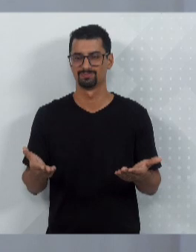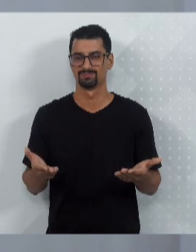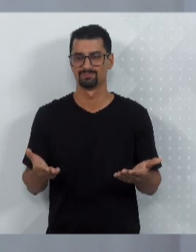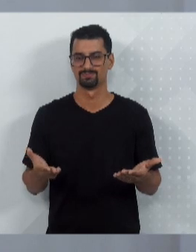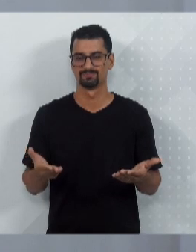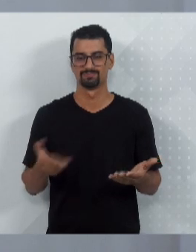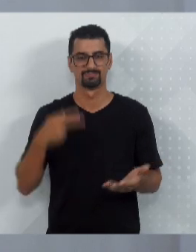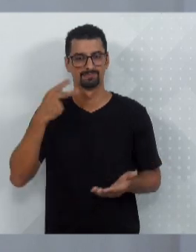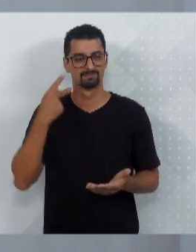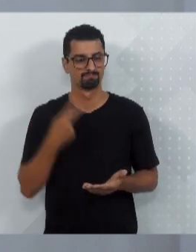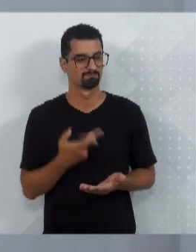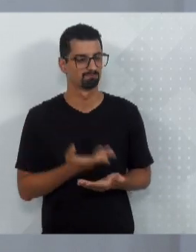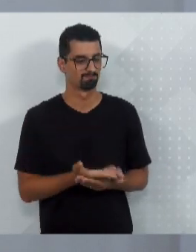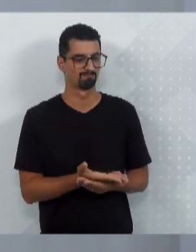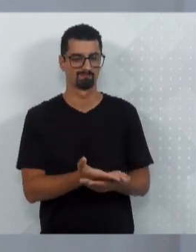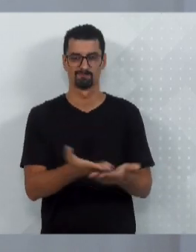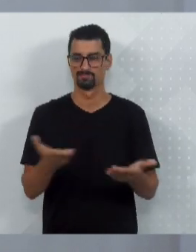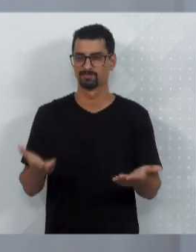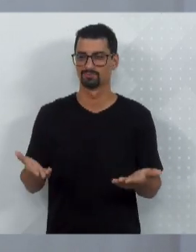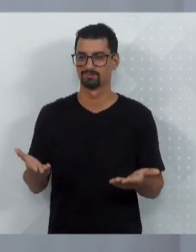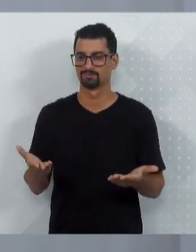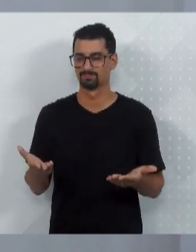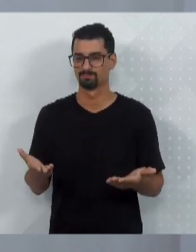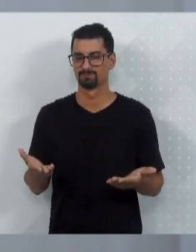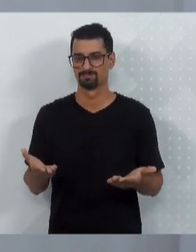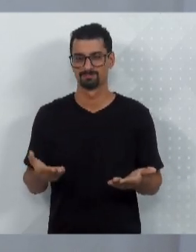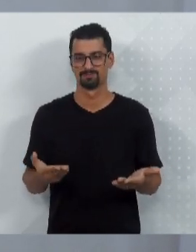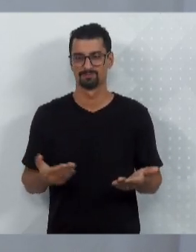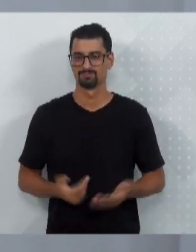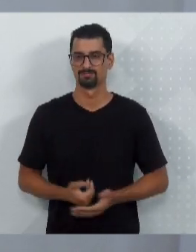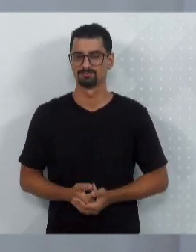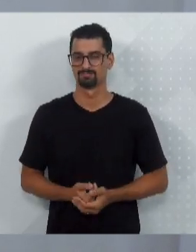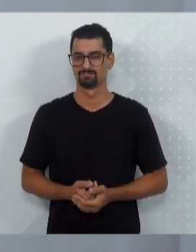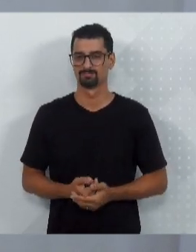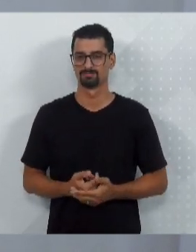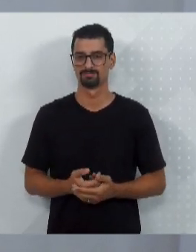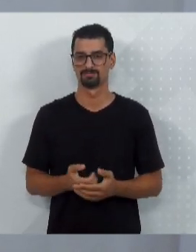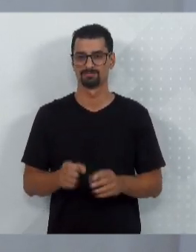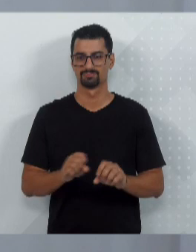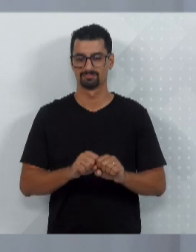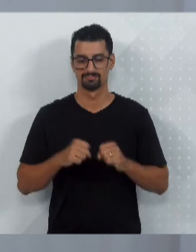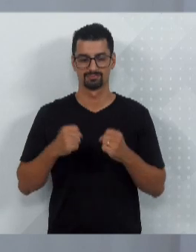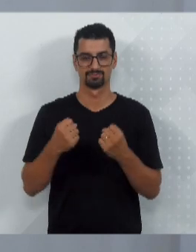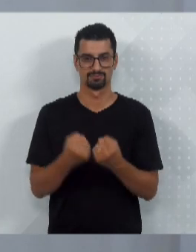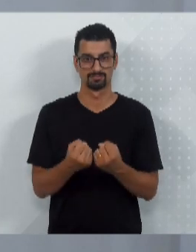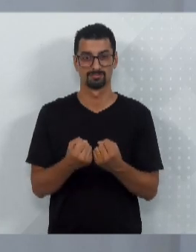Excelentíssimos vereadores e vereadoras da Associação